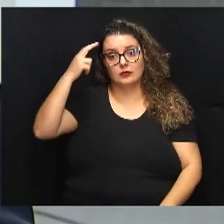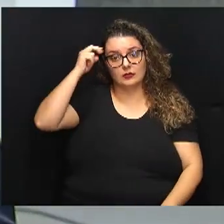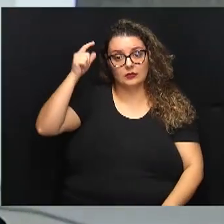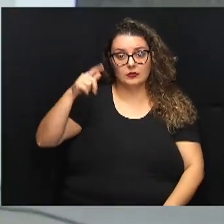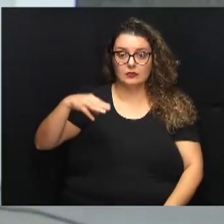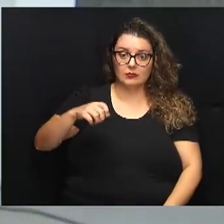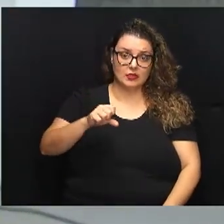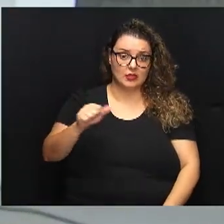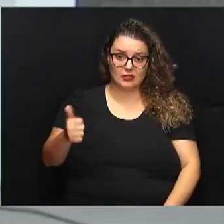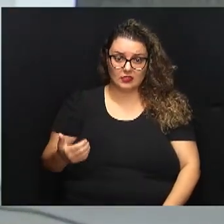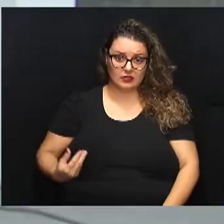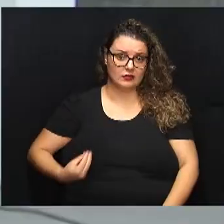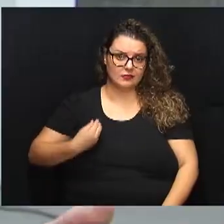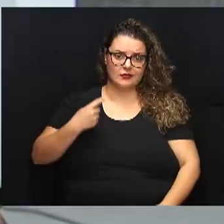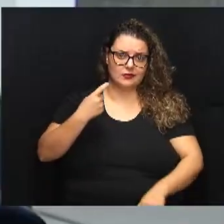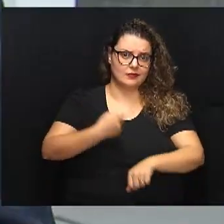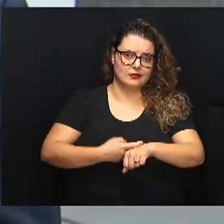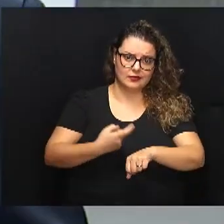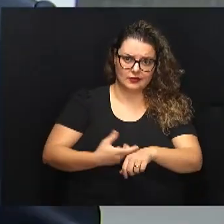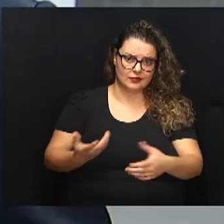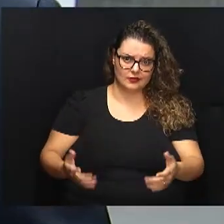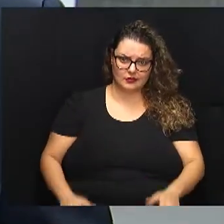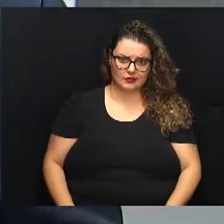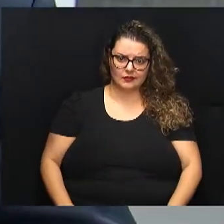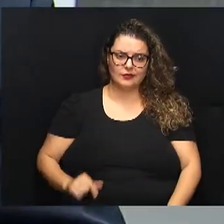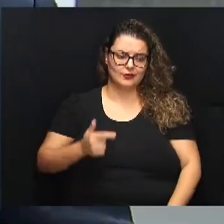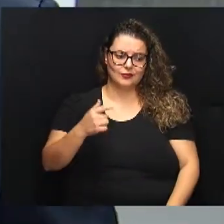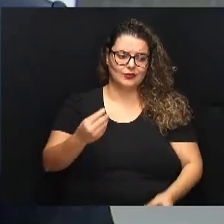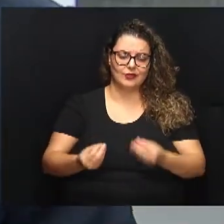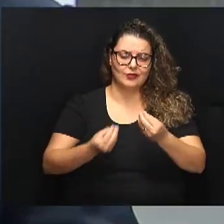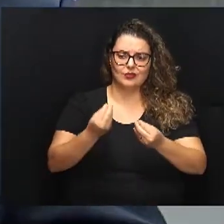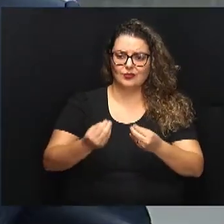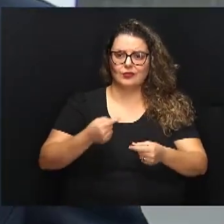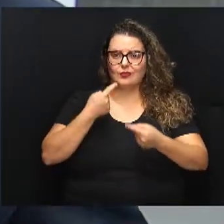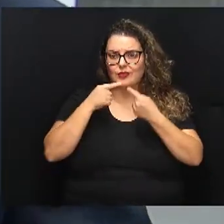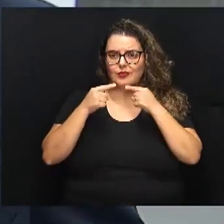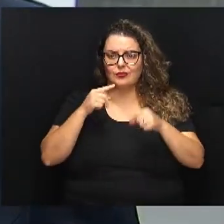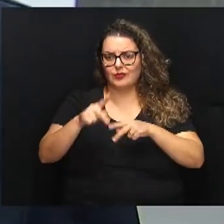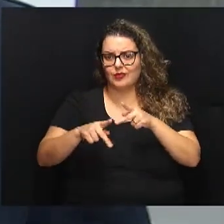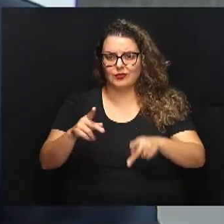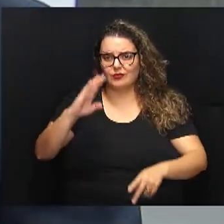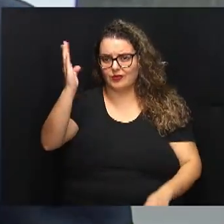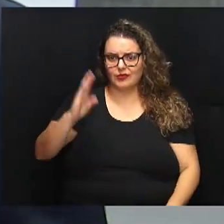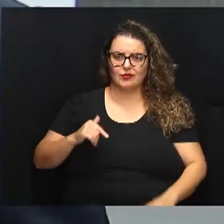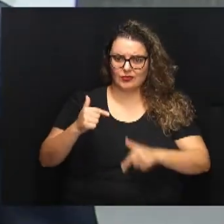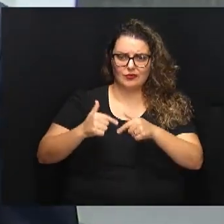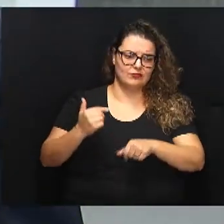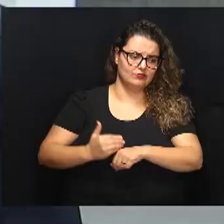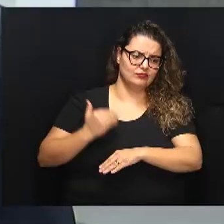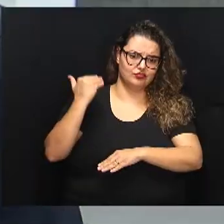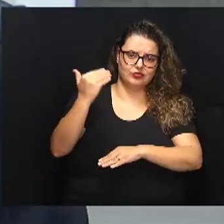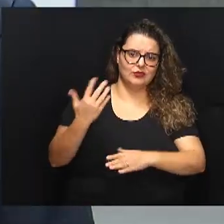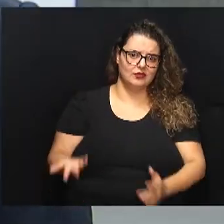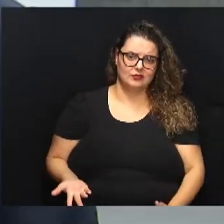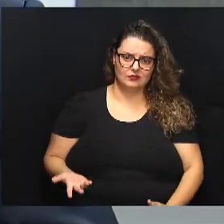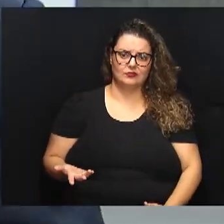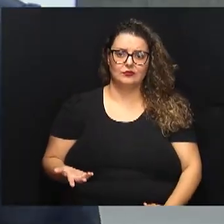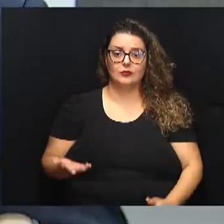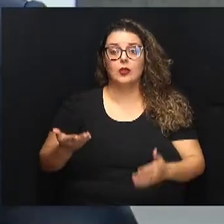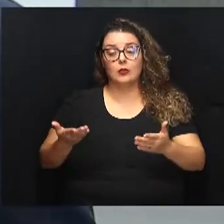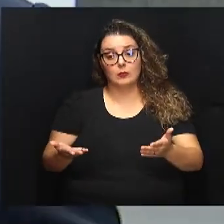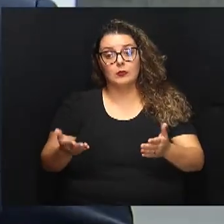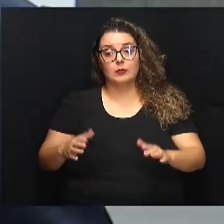massa porque a vida é muito dura, né? Então não dá nem para você criticar o povo brasileiro que trabalha tanto, não é essa a questão. Mas a